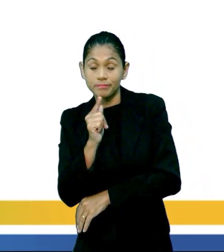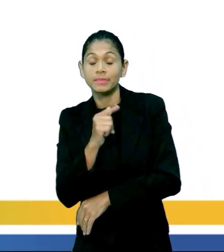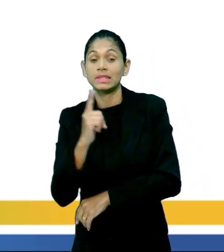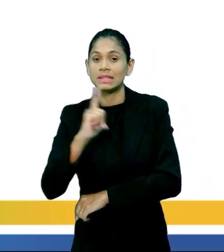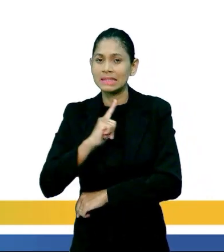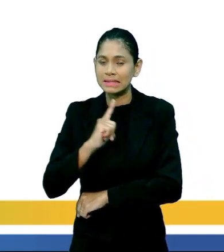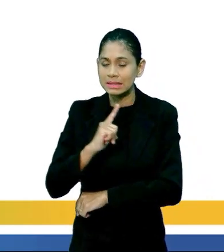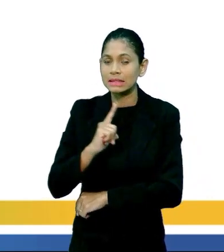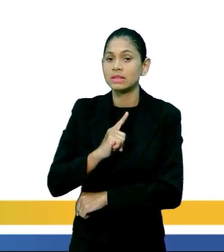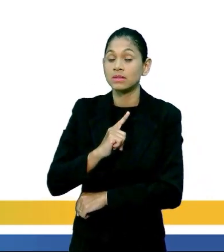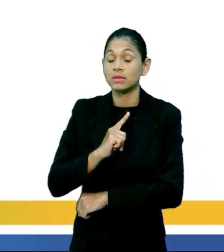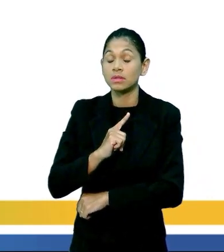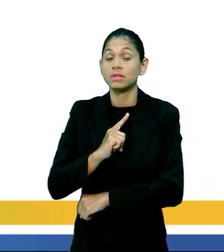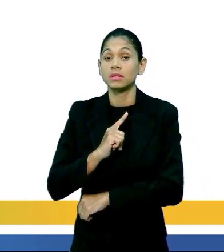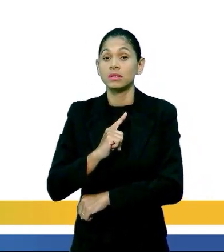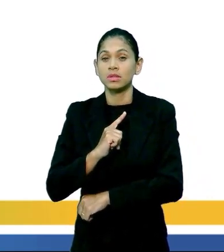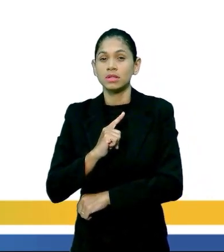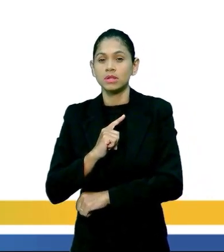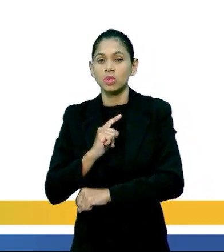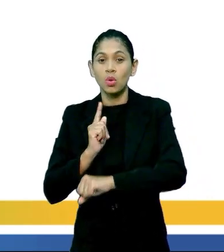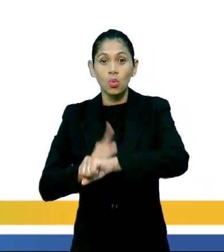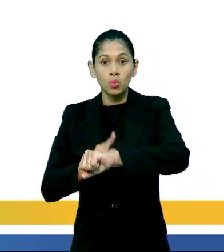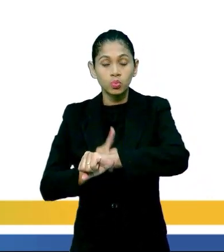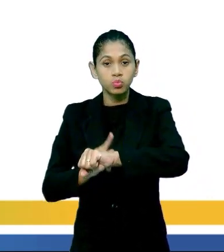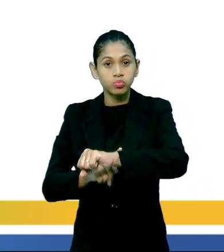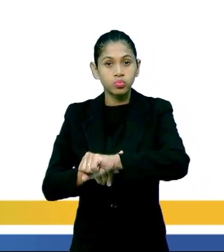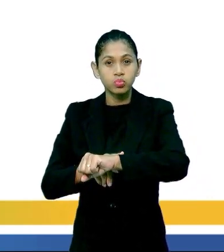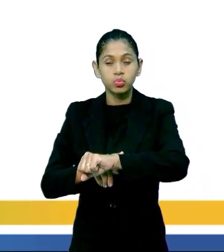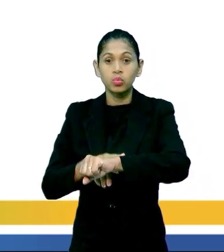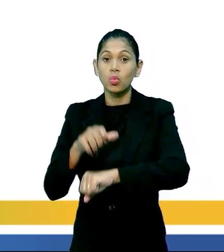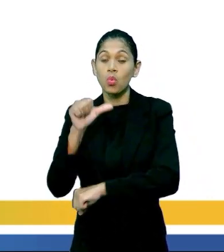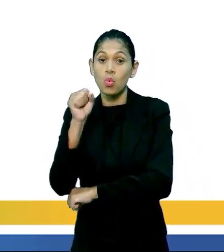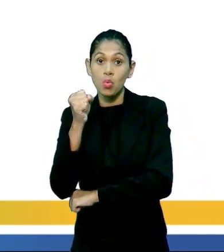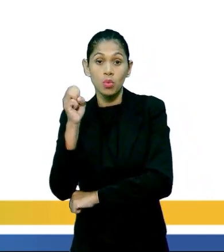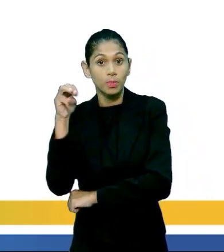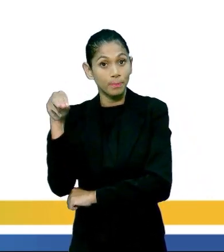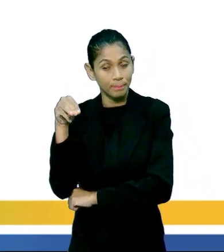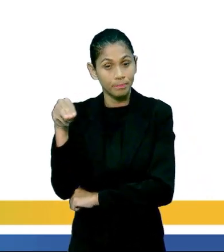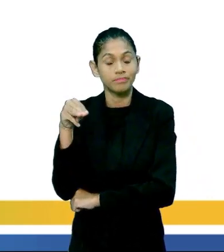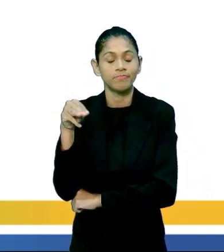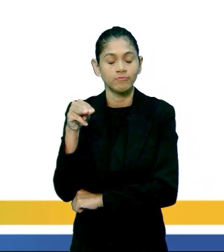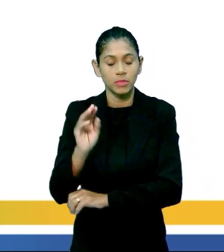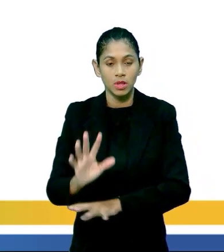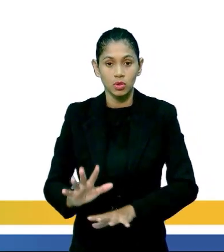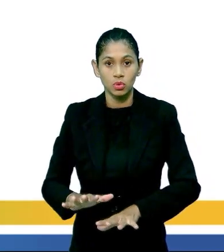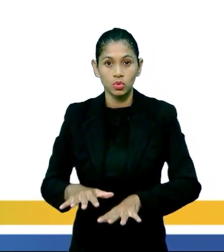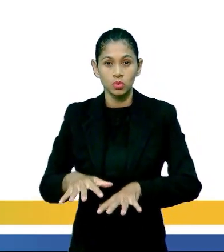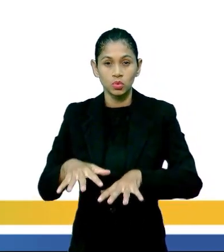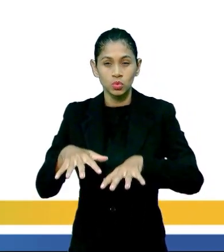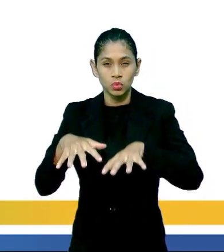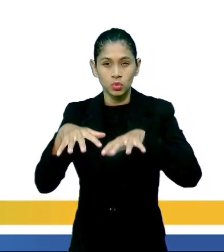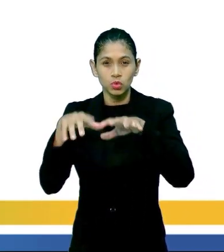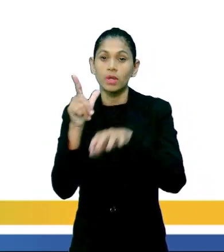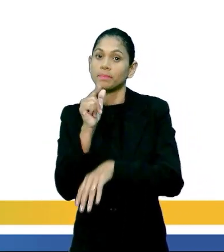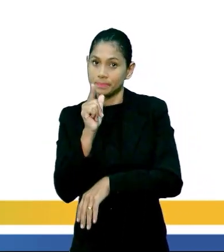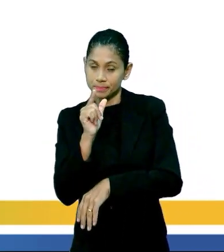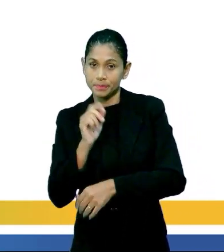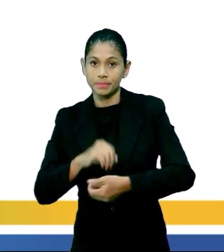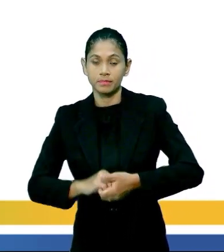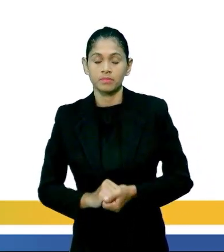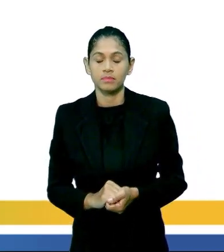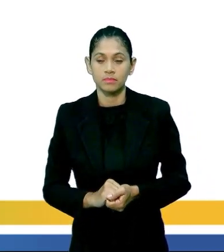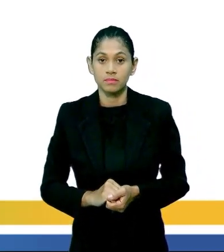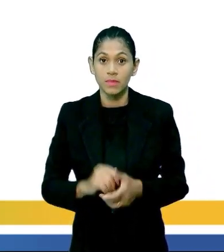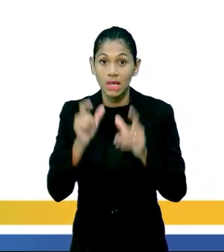constante e levou 8 minutos para encher a metade da parte de baixo. Vamos lá, prestando atenção só no que a questão